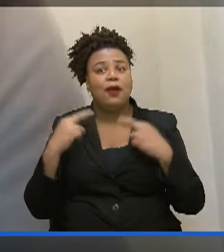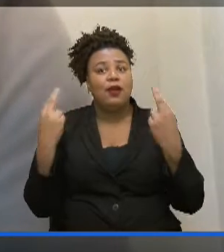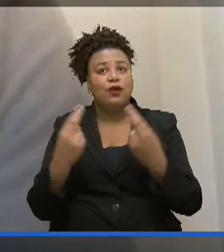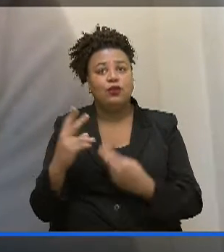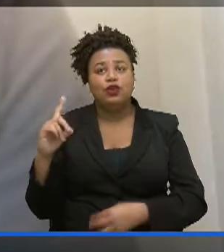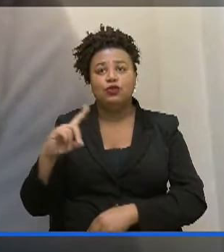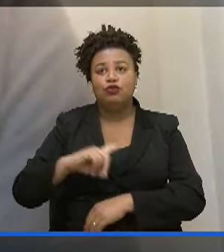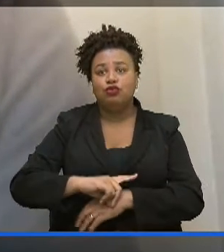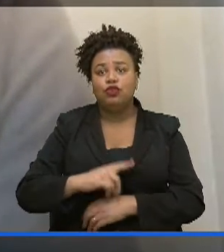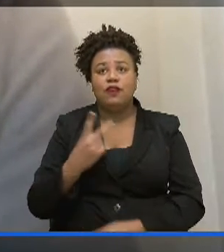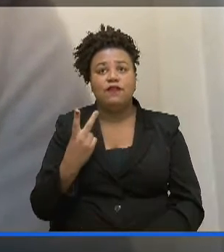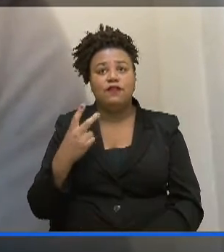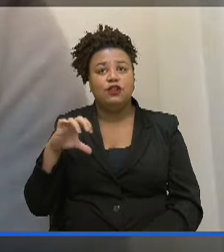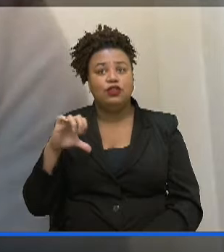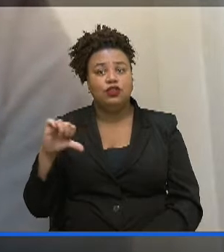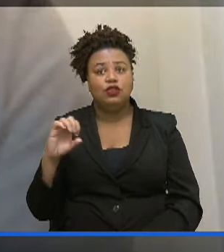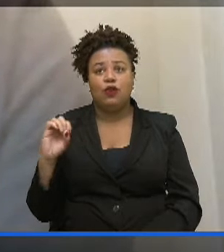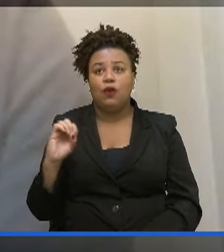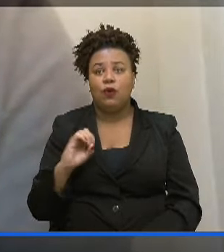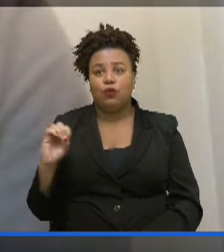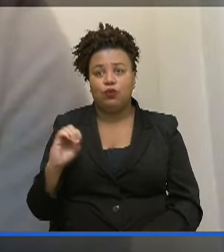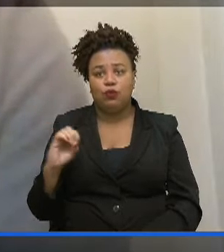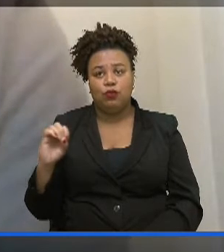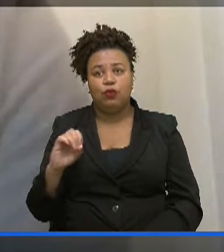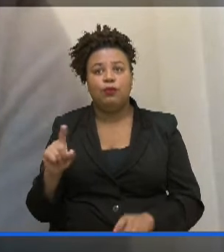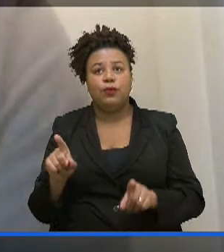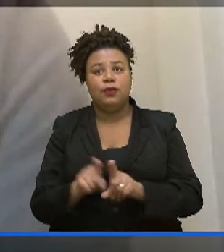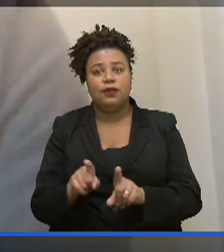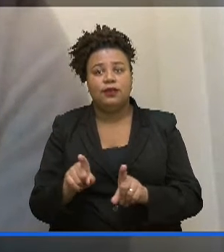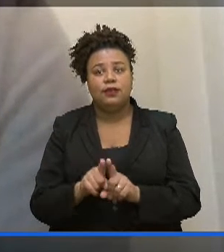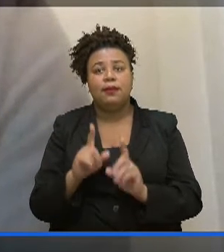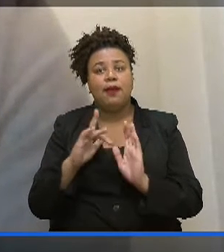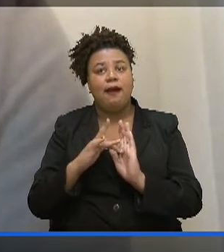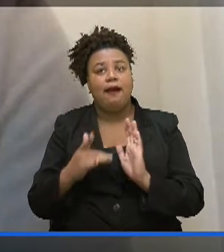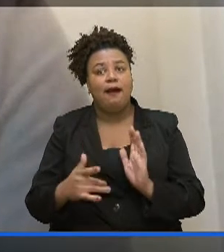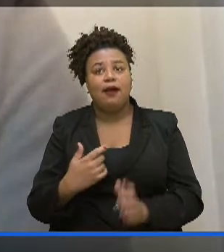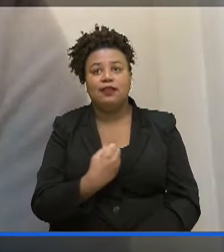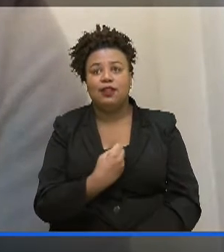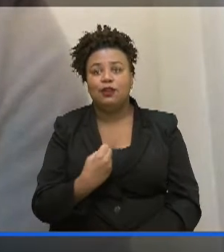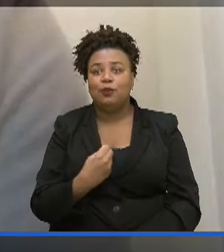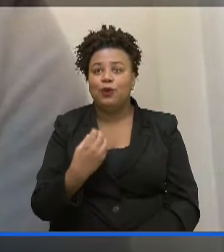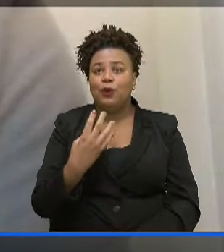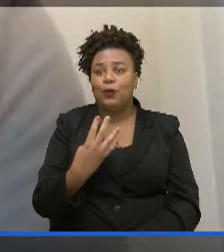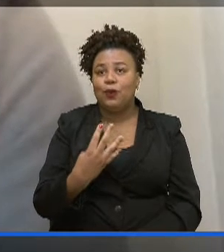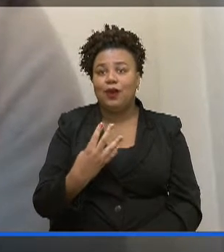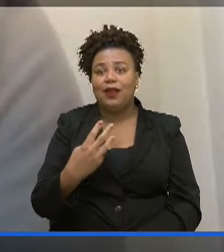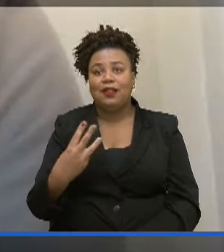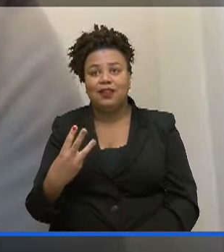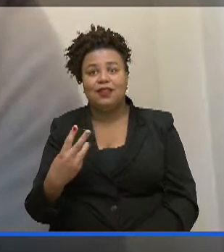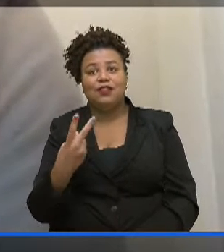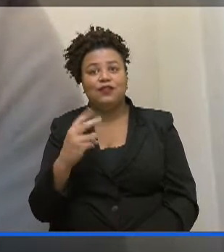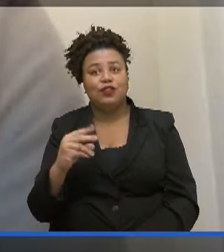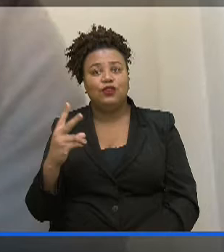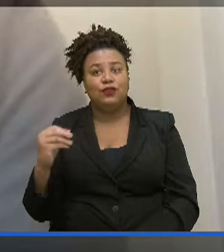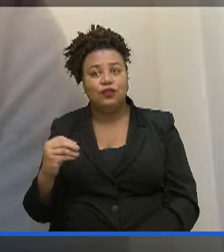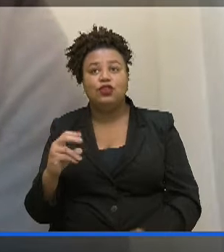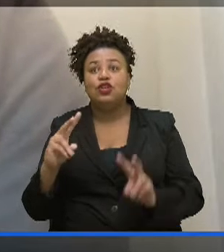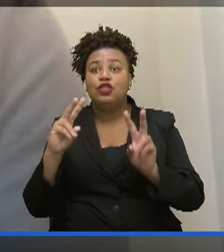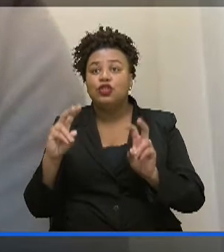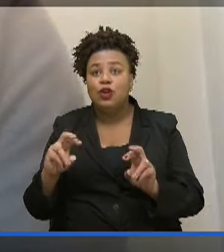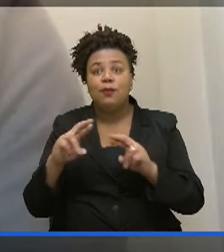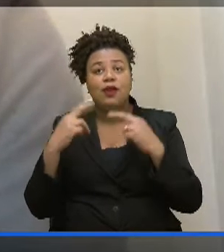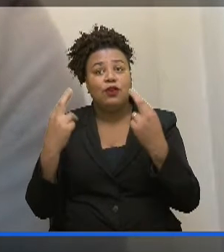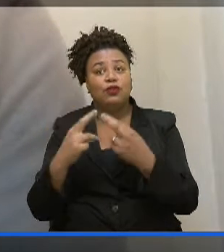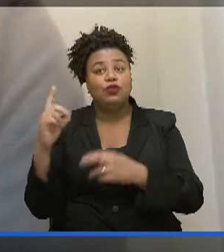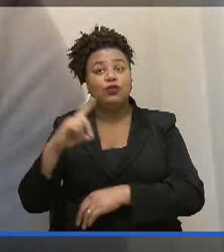dia 29 de outubro. E da ata número 43/2020, referente à reunião ordinária do